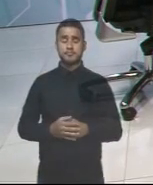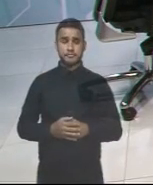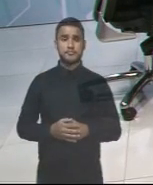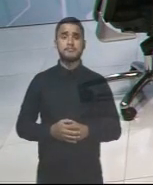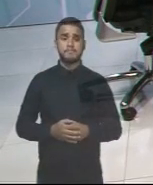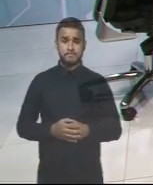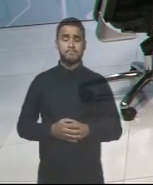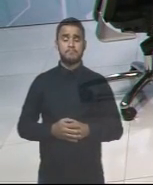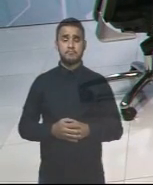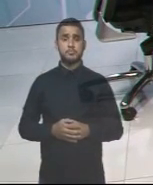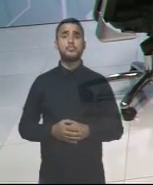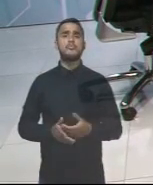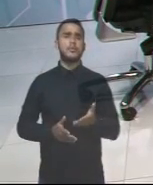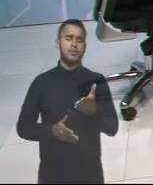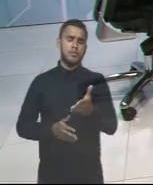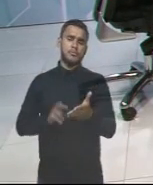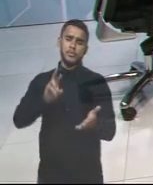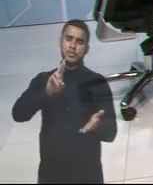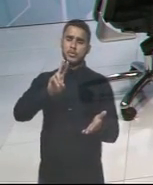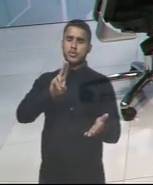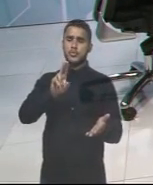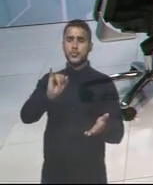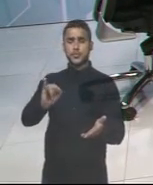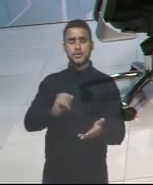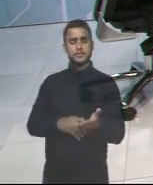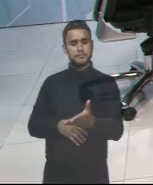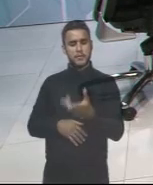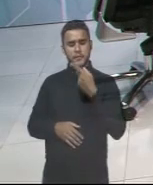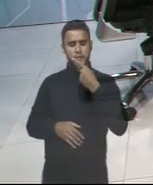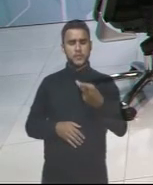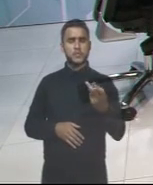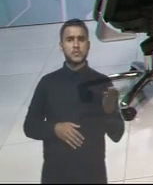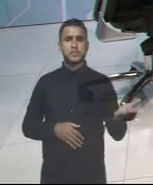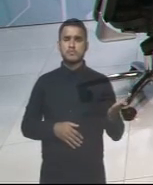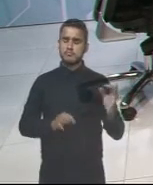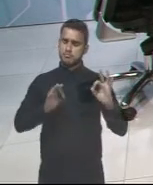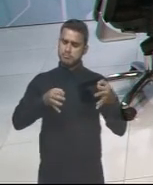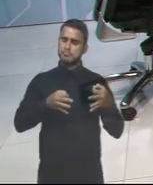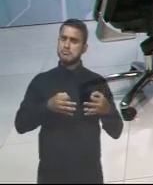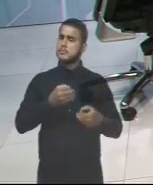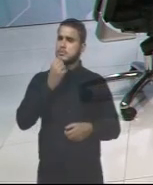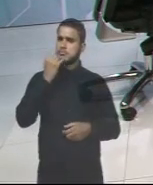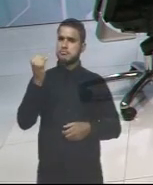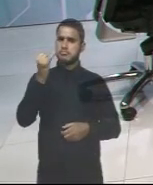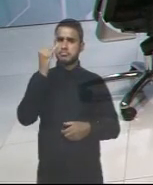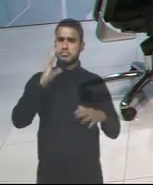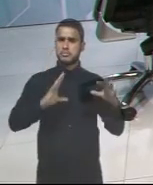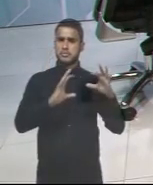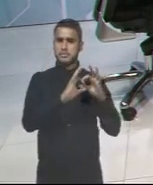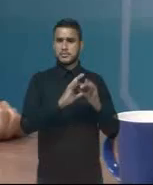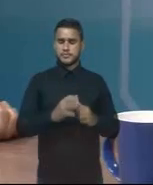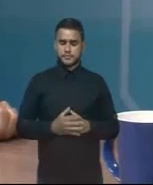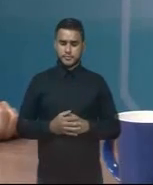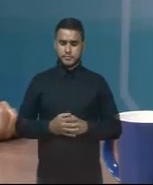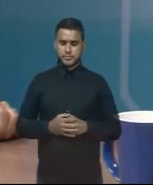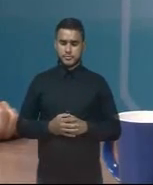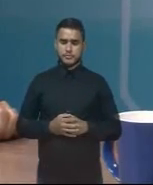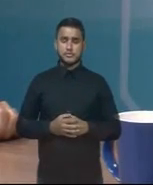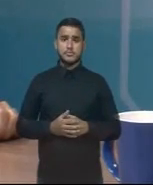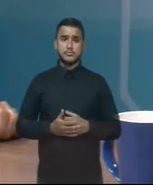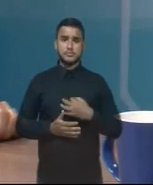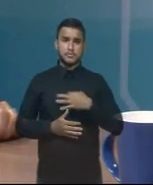constrói brilhantemente o seu discurso, sabe o que é, mas eu lhe peço desculpas